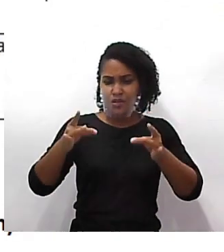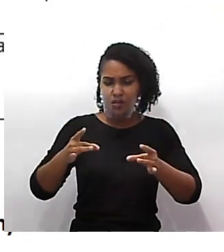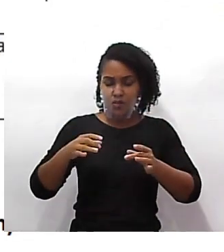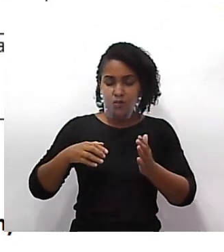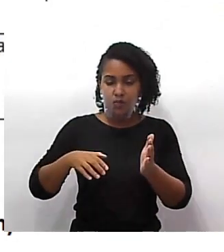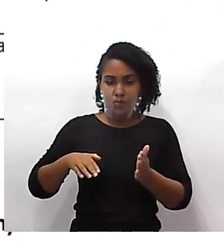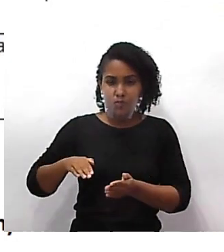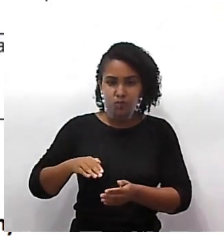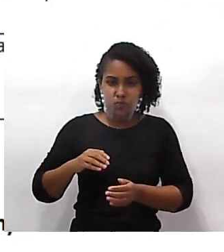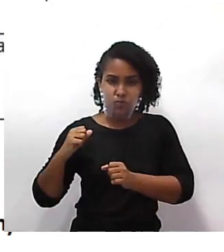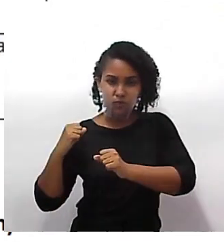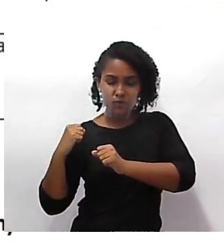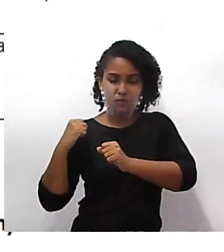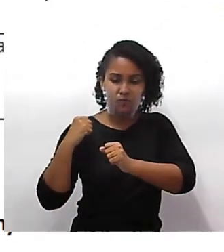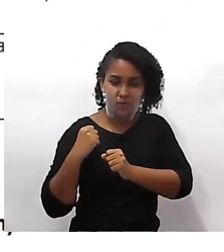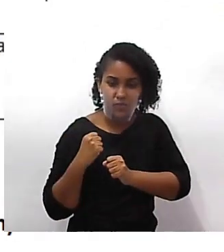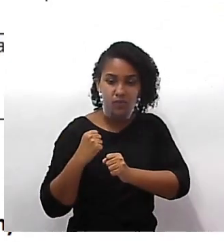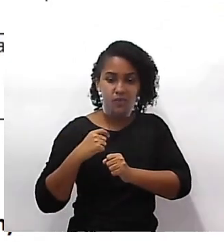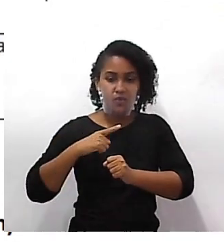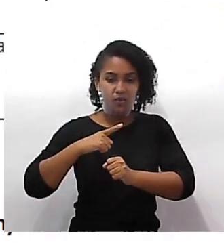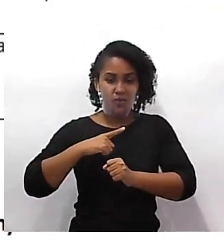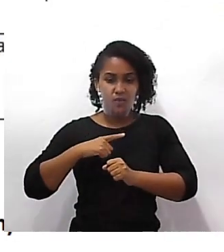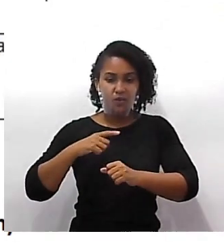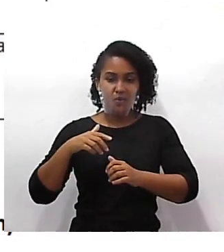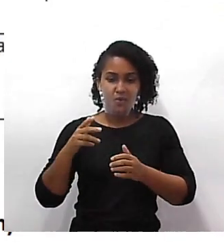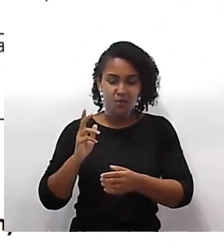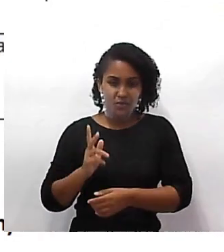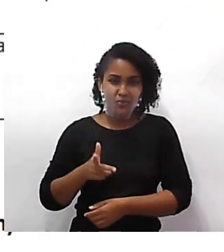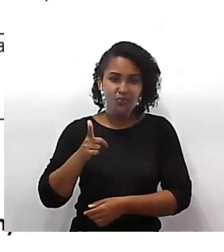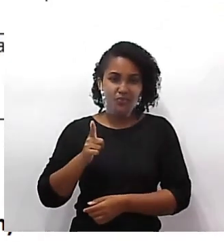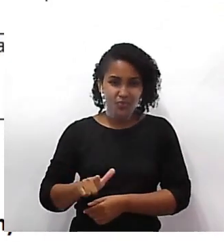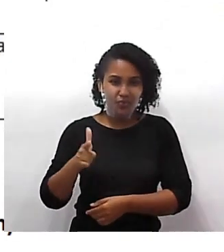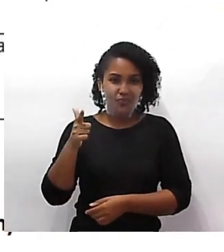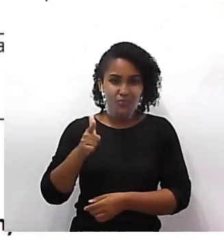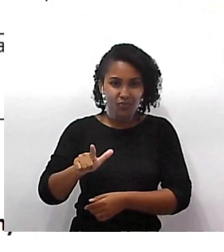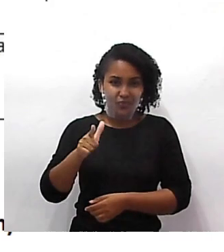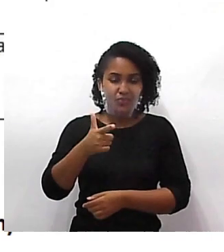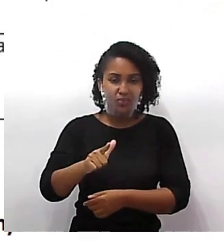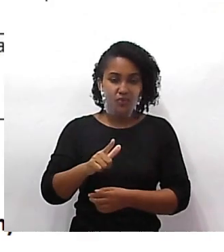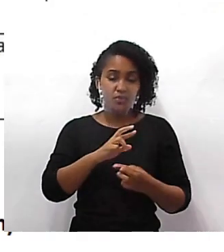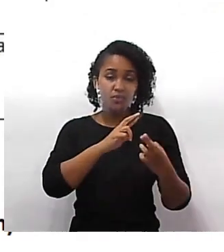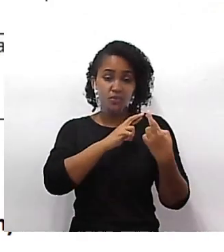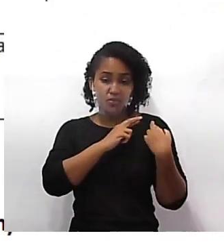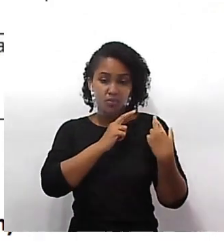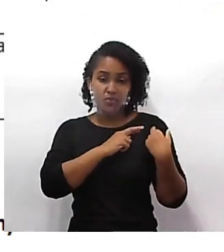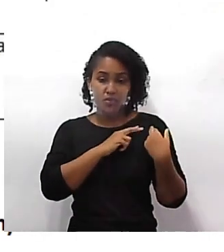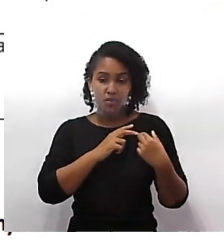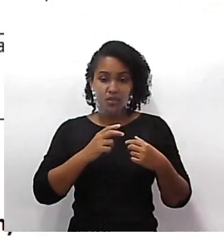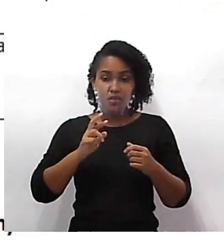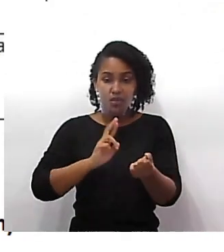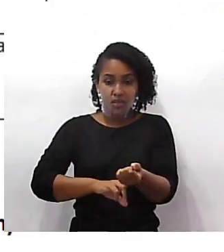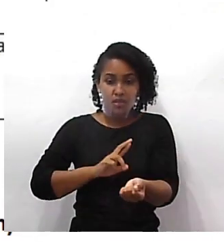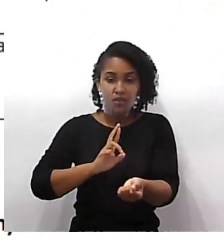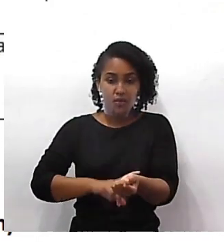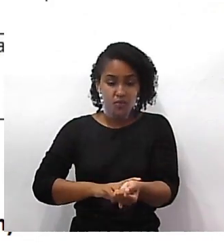manual de pesos, monotonia, repetitividade, responsabilidade, ritmo